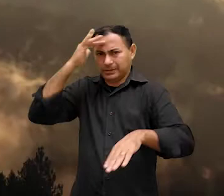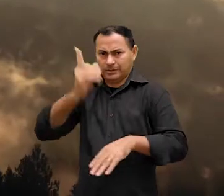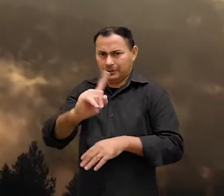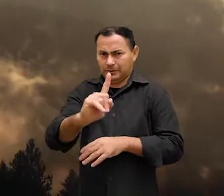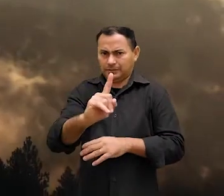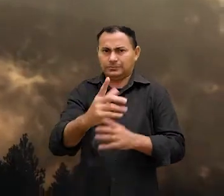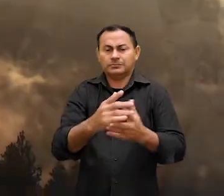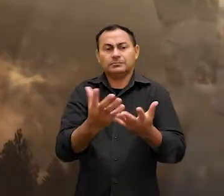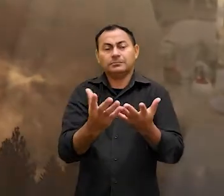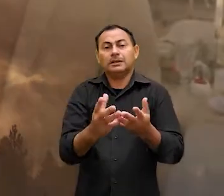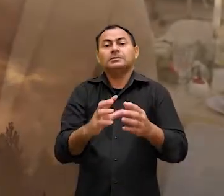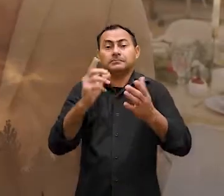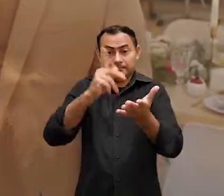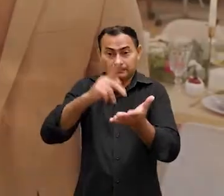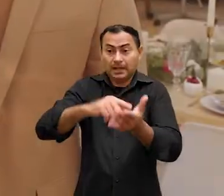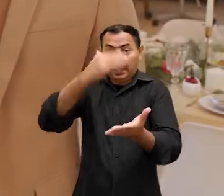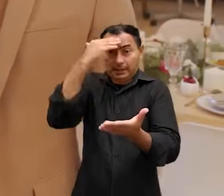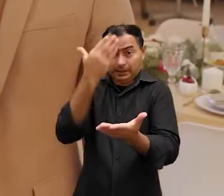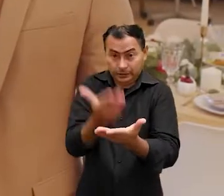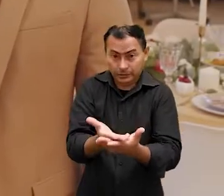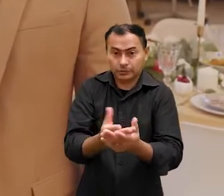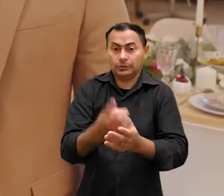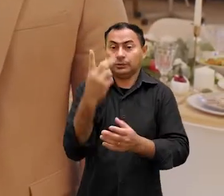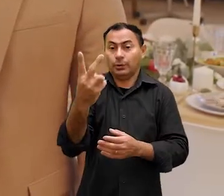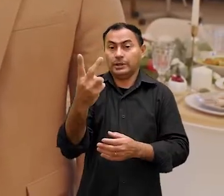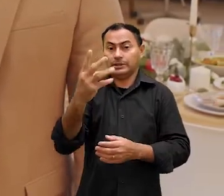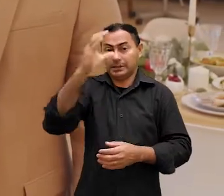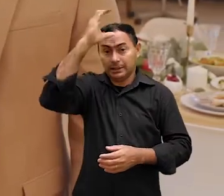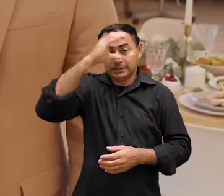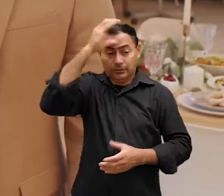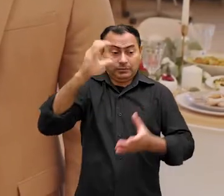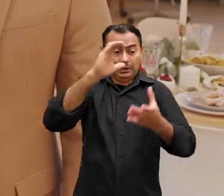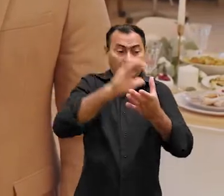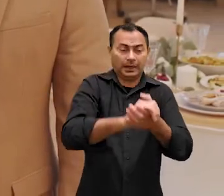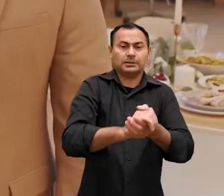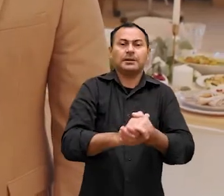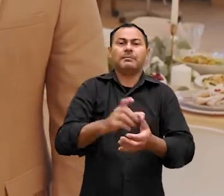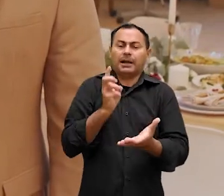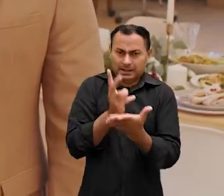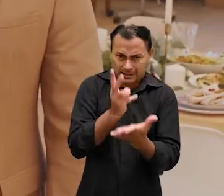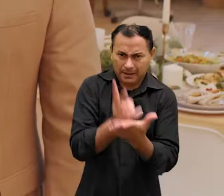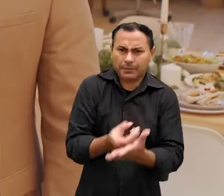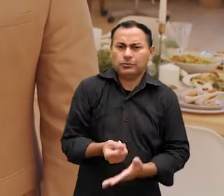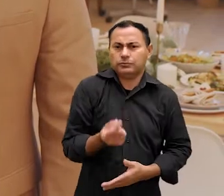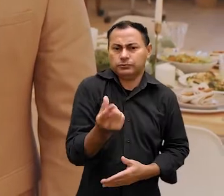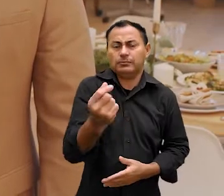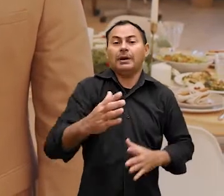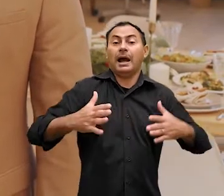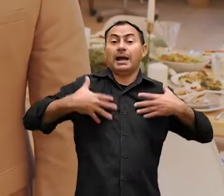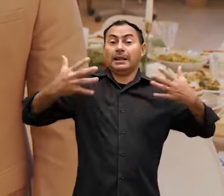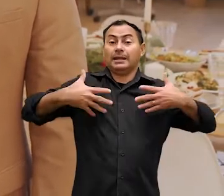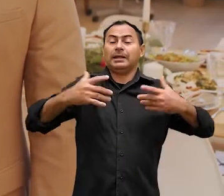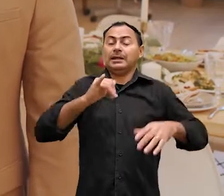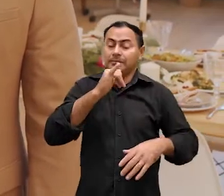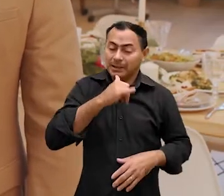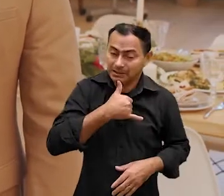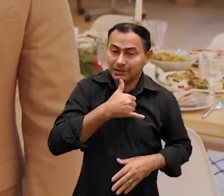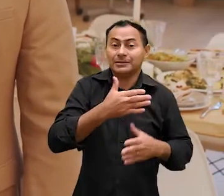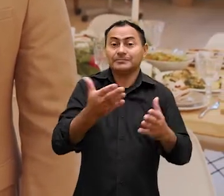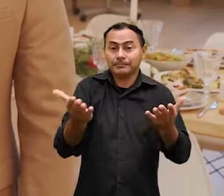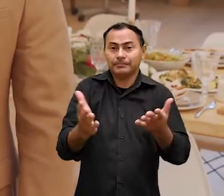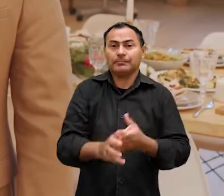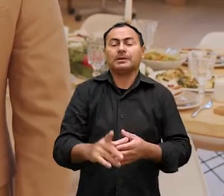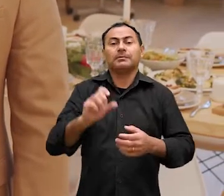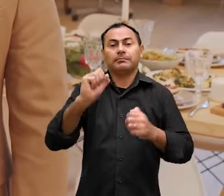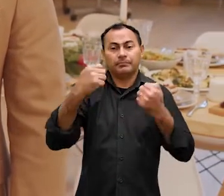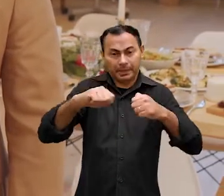propósito. Sinceramente, creio que quando dois cristãos se casam, é para sempre, para a alegria e para a tristeza.